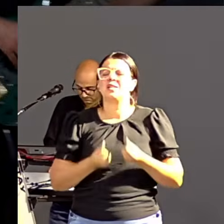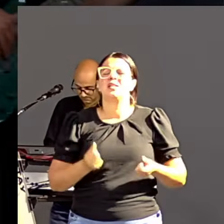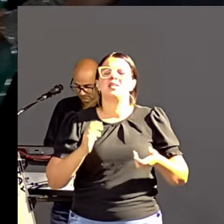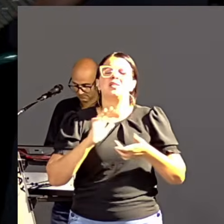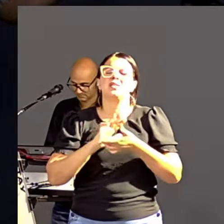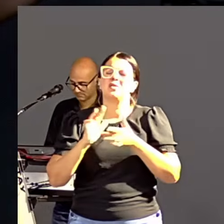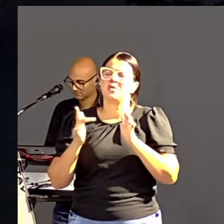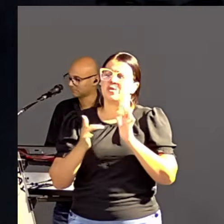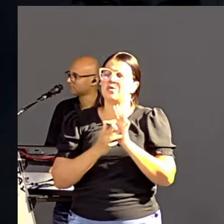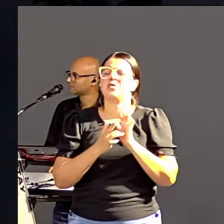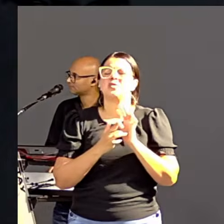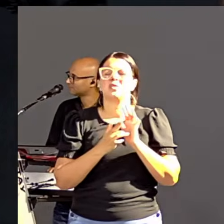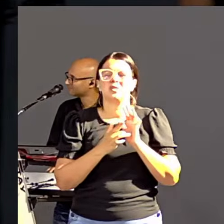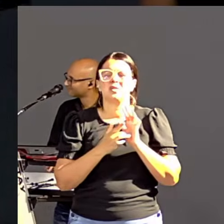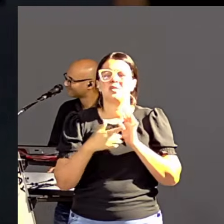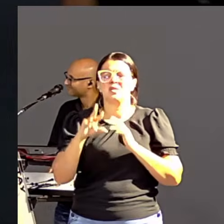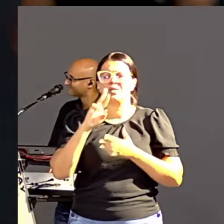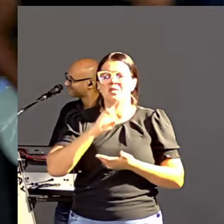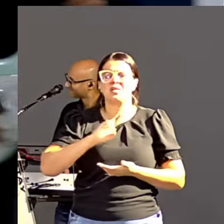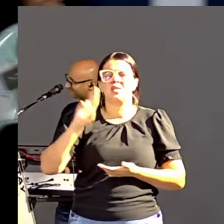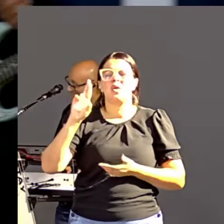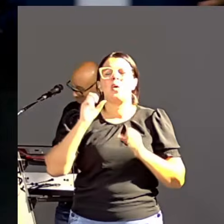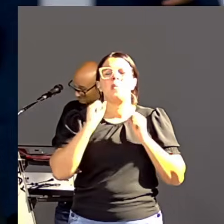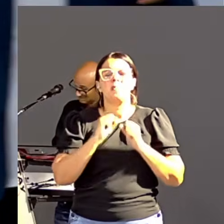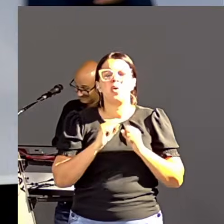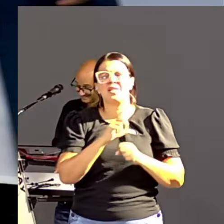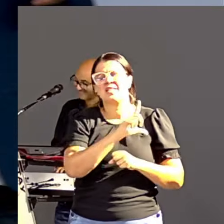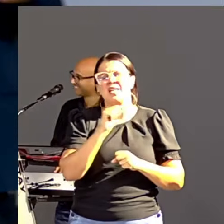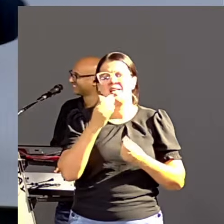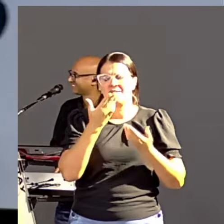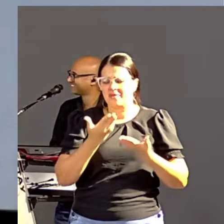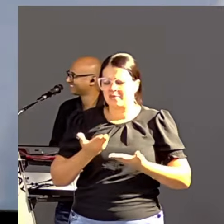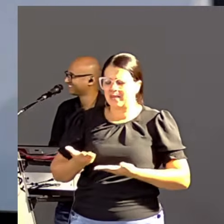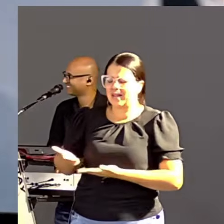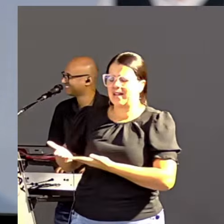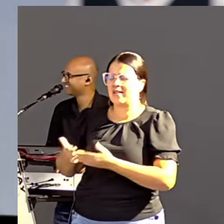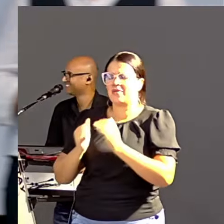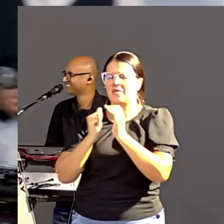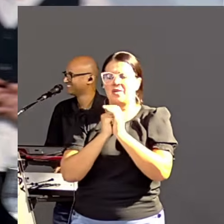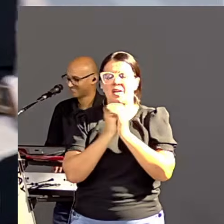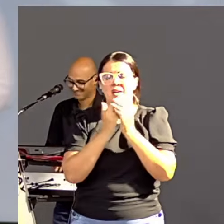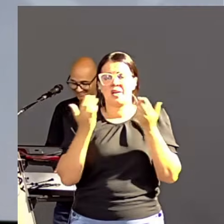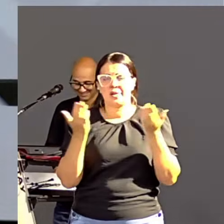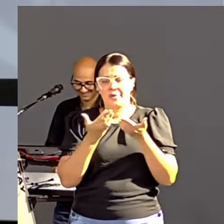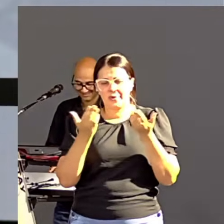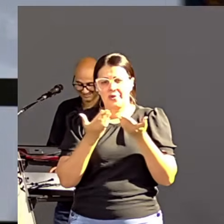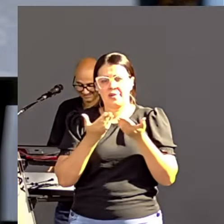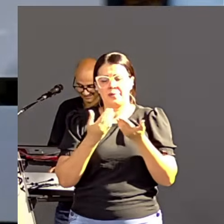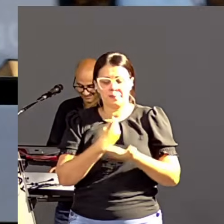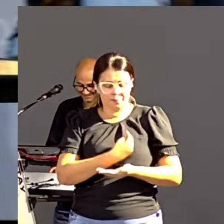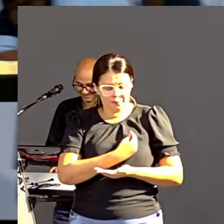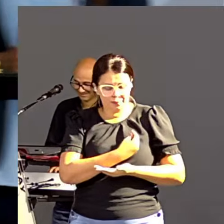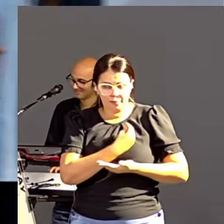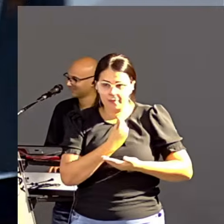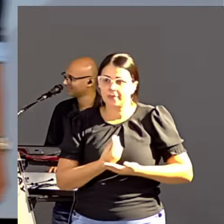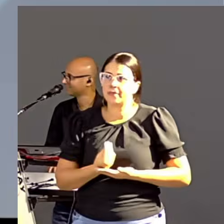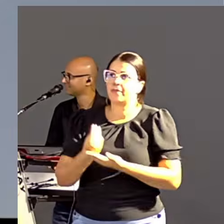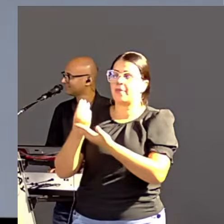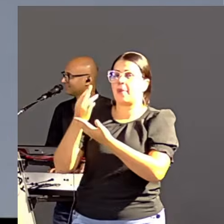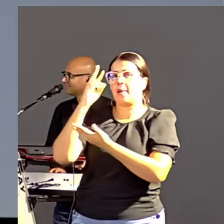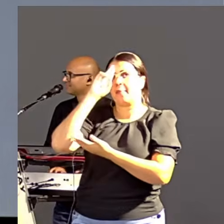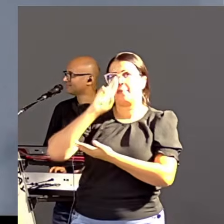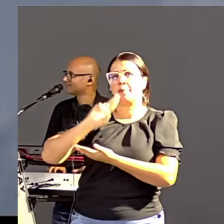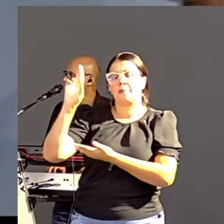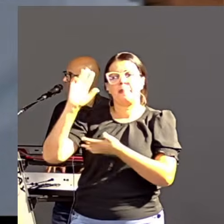teu Senhor e Salvador, você pode sair do seu lugar e nós vamos orar agora por você. Você que quer entregar sua vida para Jesus. Em